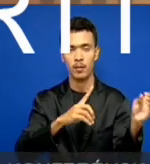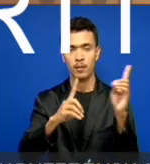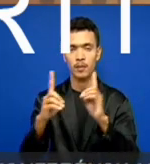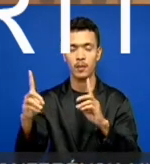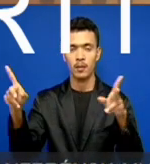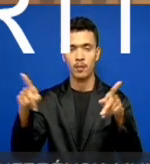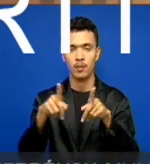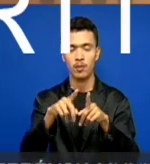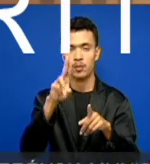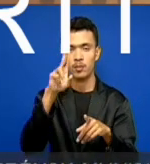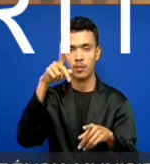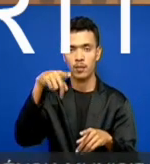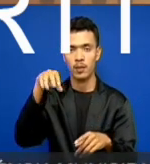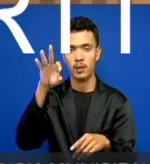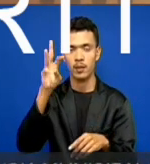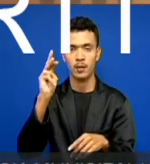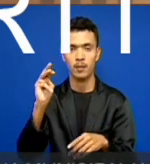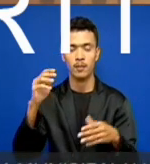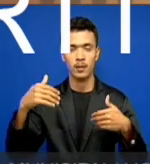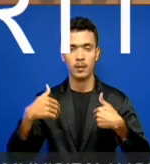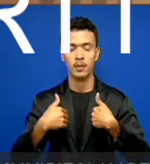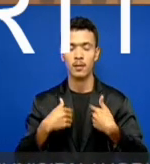UPM e Hasakato no Chitrana.